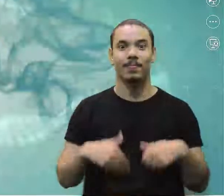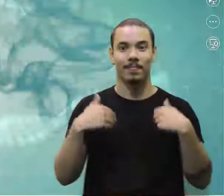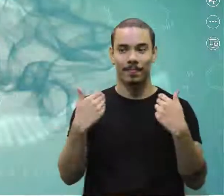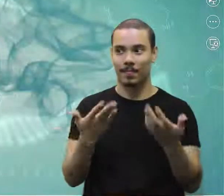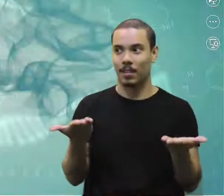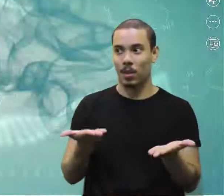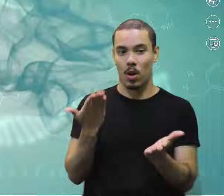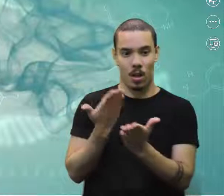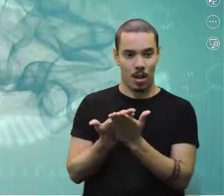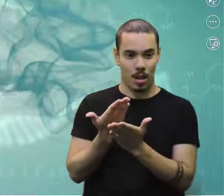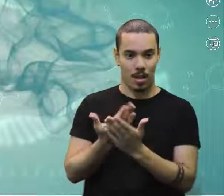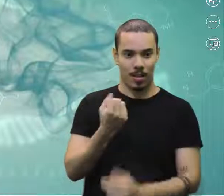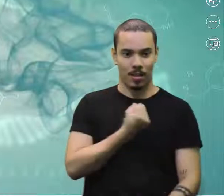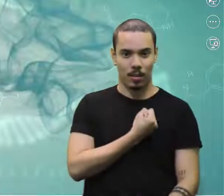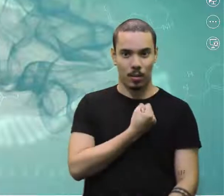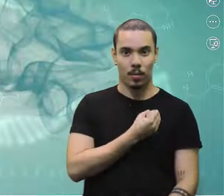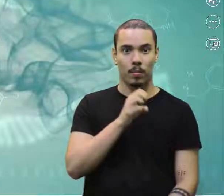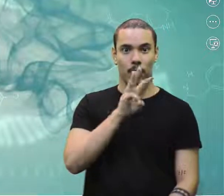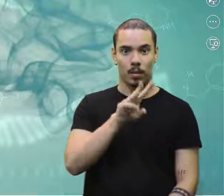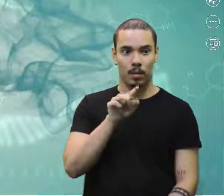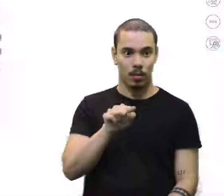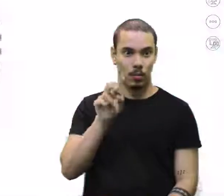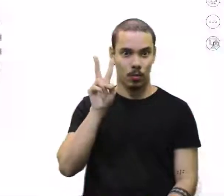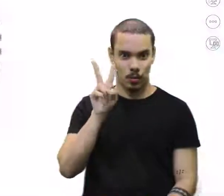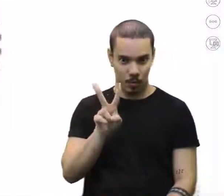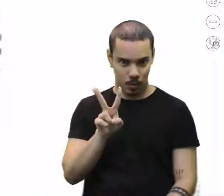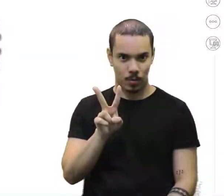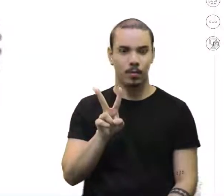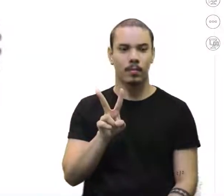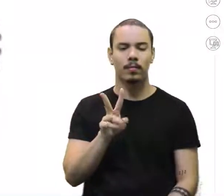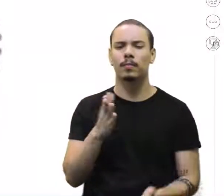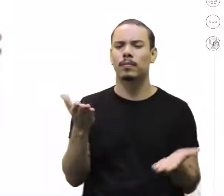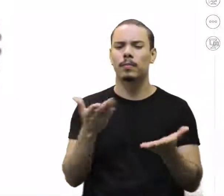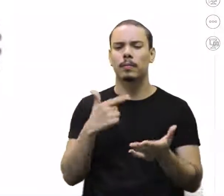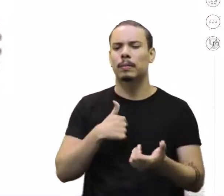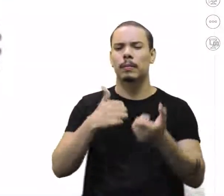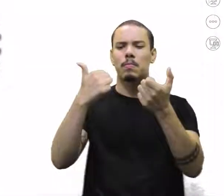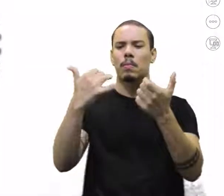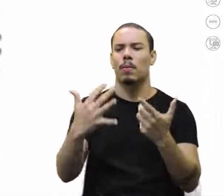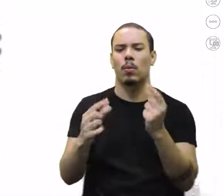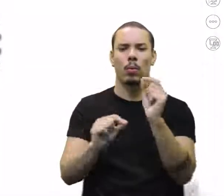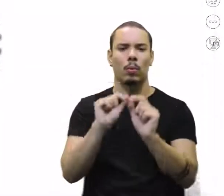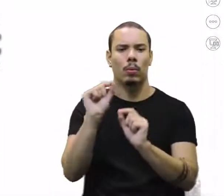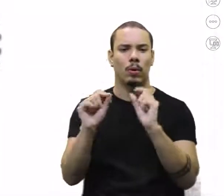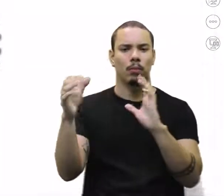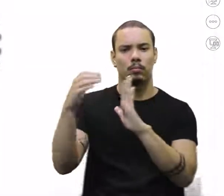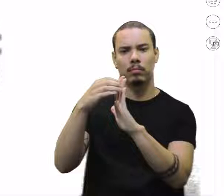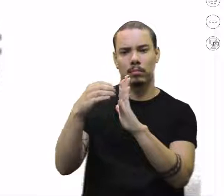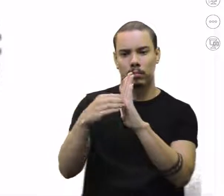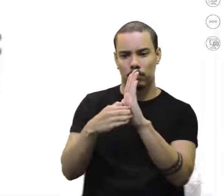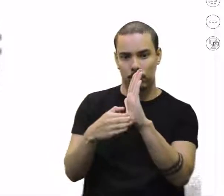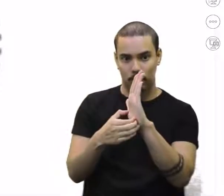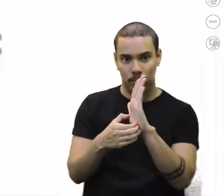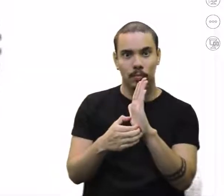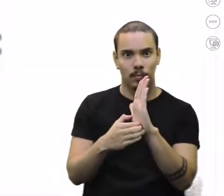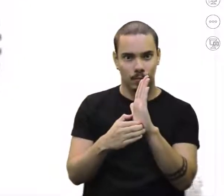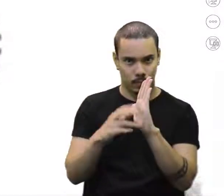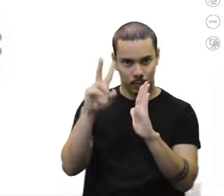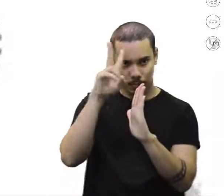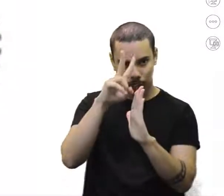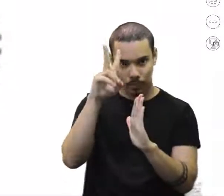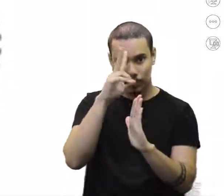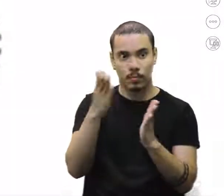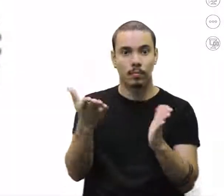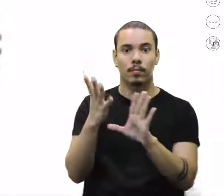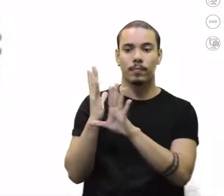Estamos na nossa aula de número 3.2 e a gente está falando sobre as classificações. Nessa